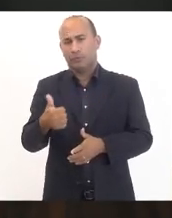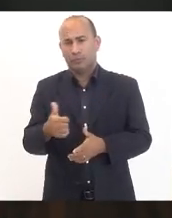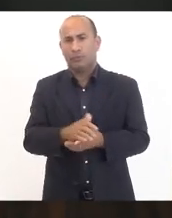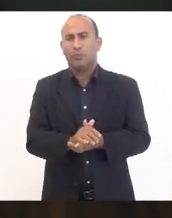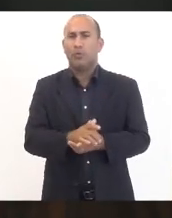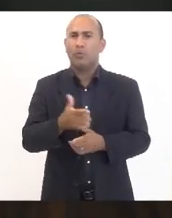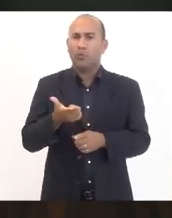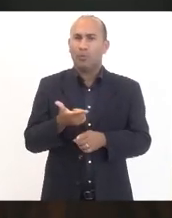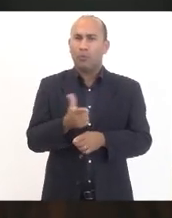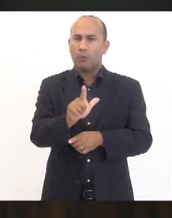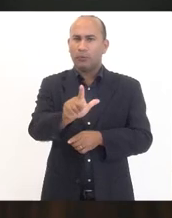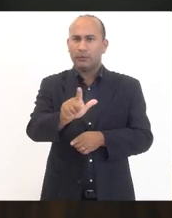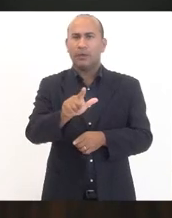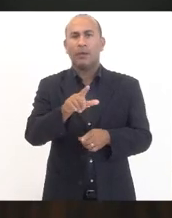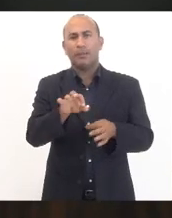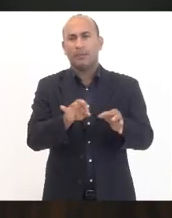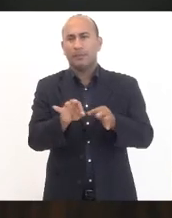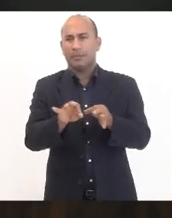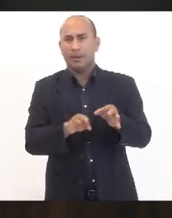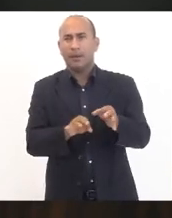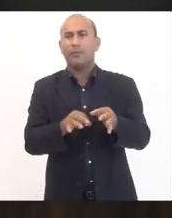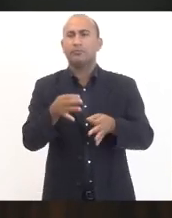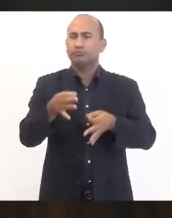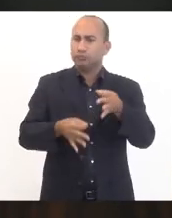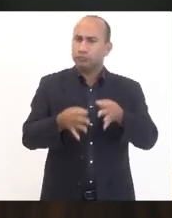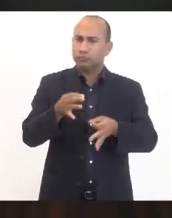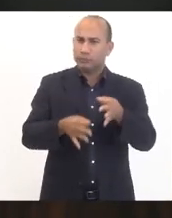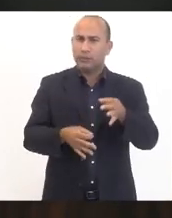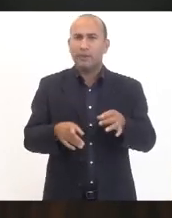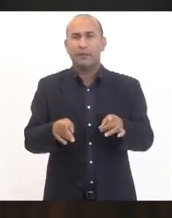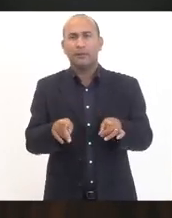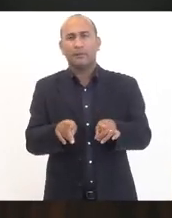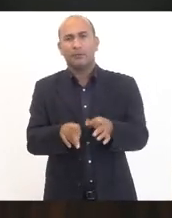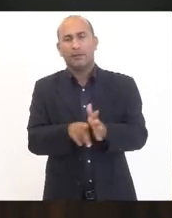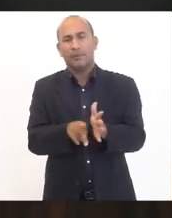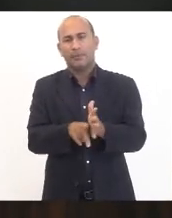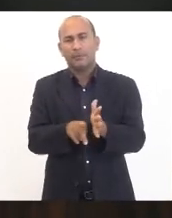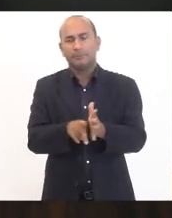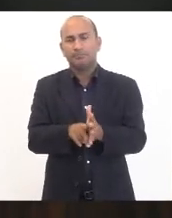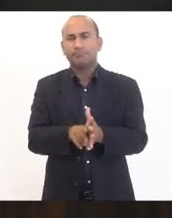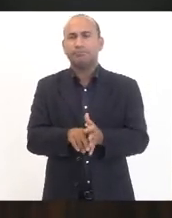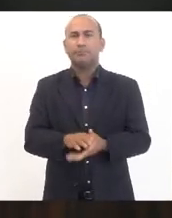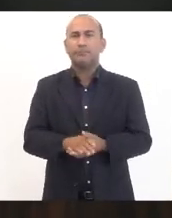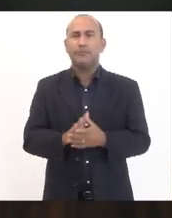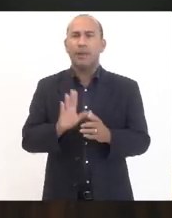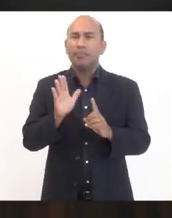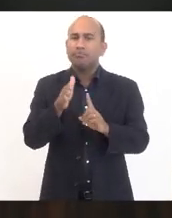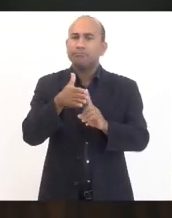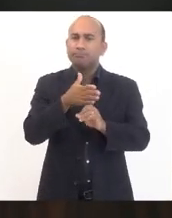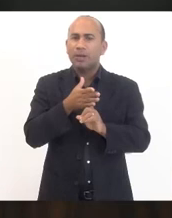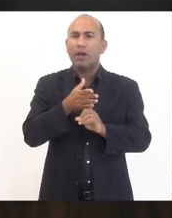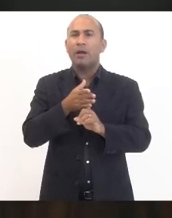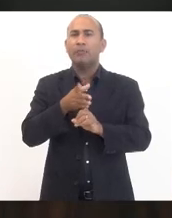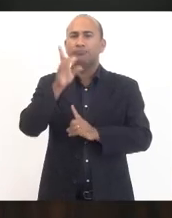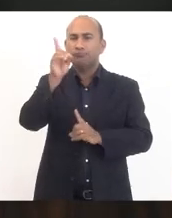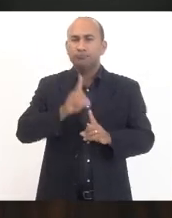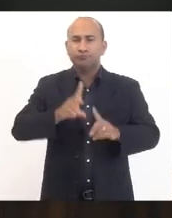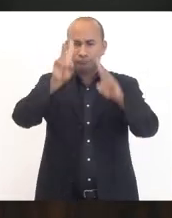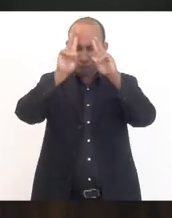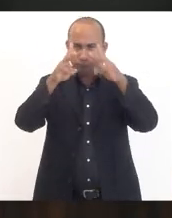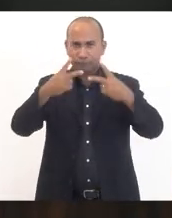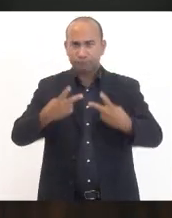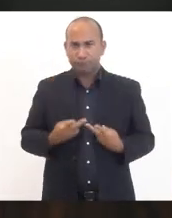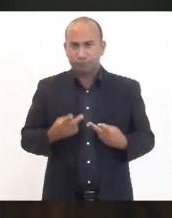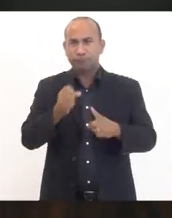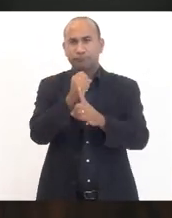providências. Pendente de pareceres das comissões de Constituição e Justiça, de Política Urbana, Habitação e Assuntos Fundiários, de Defesa dos Direitos Humanos e Cidadania, de